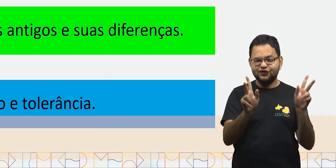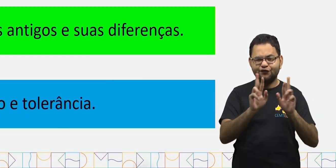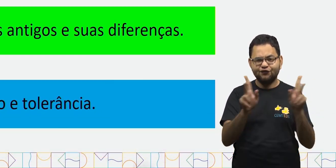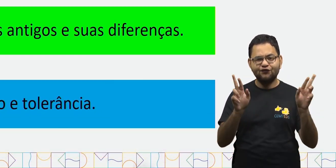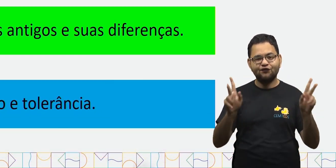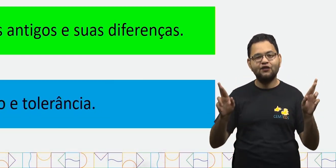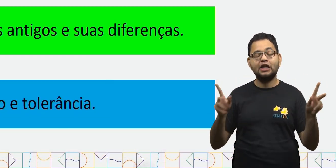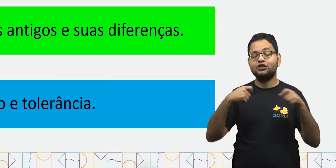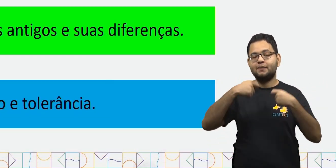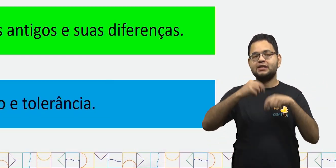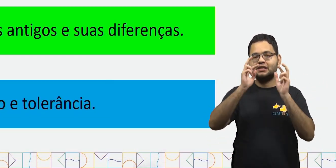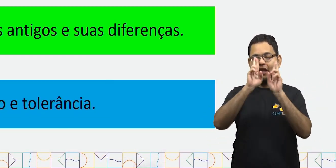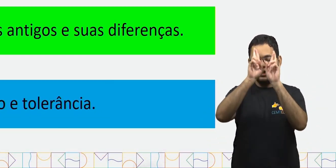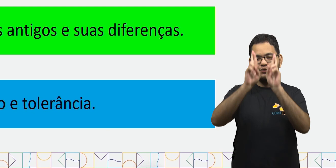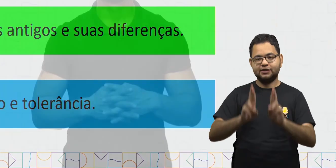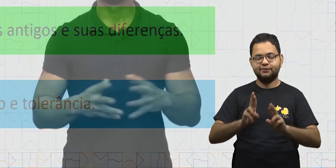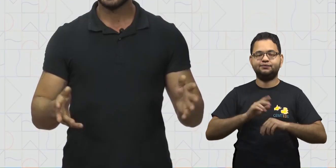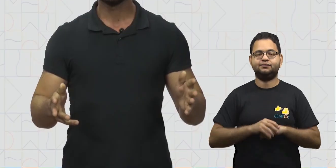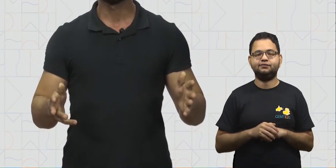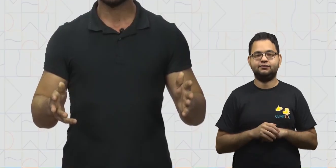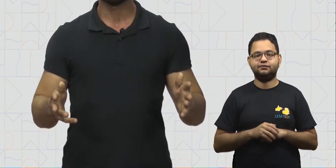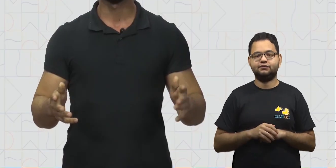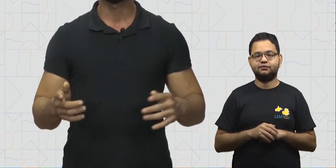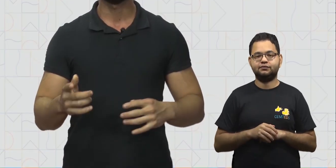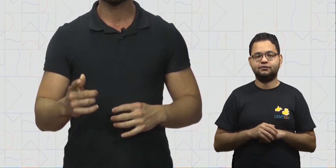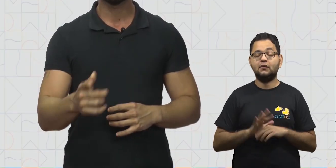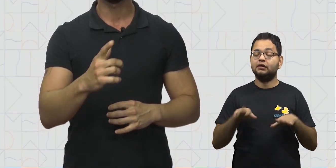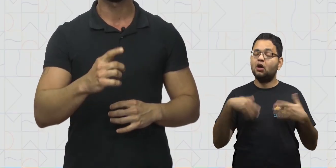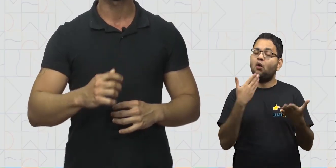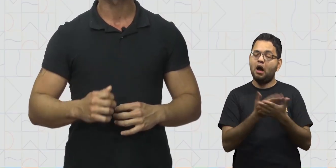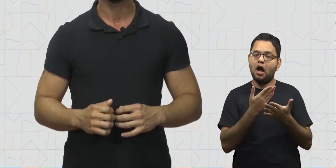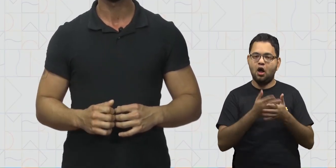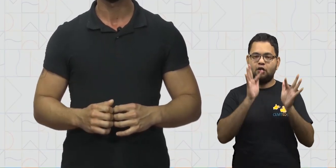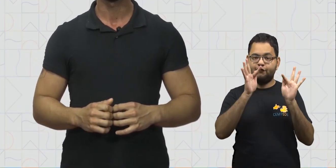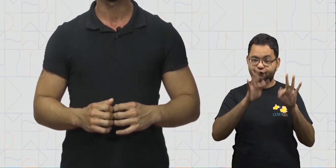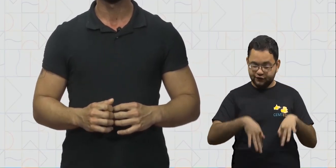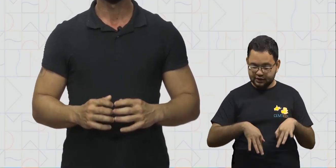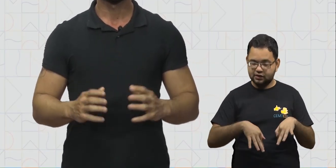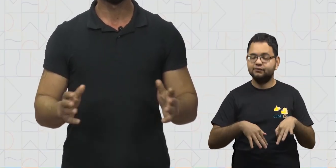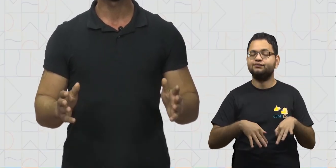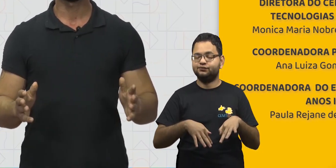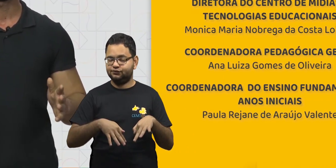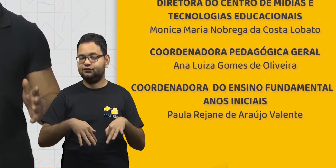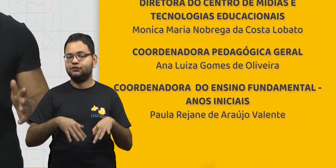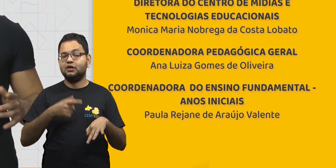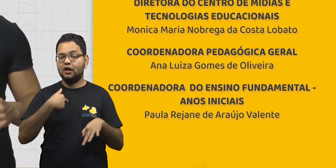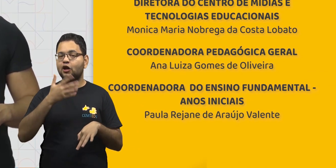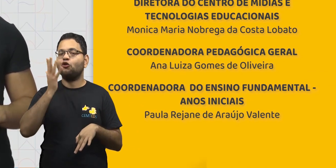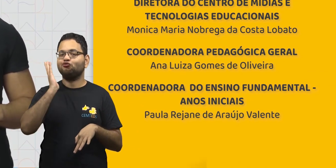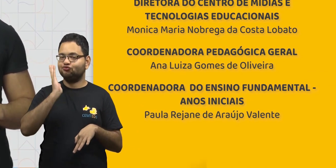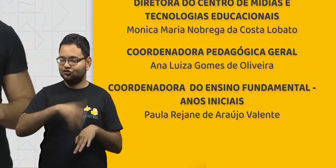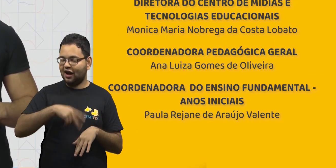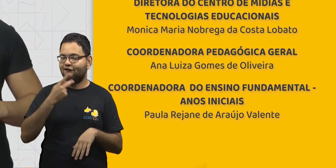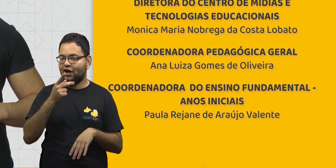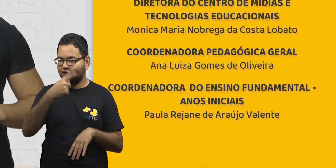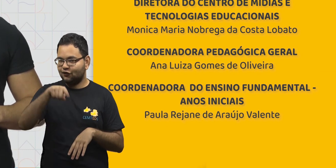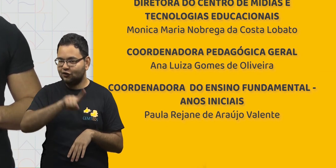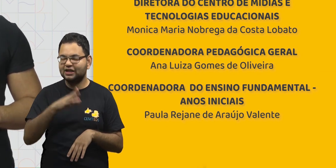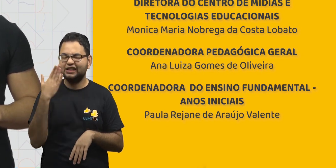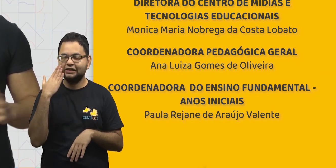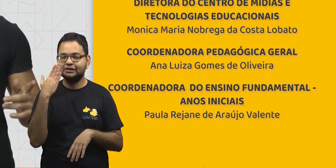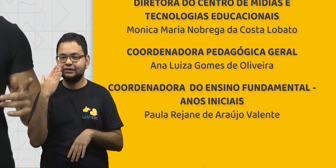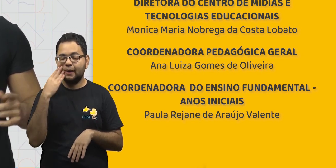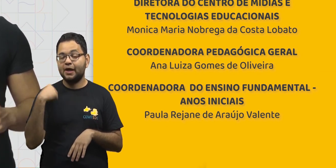aprender a respeitar o outro ser humano. Para encerrar nossa viagem pela história de hoje, como eu sempre falo e não me canso de